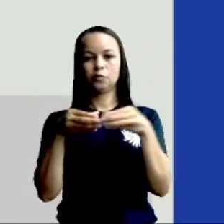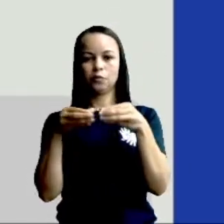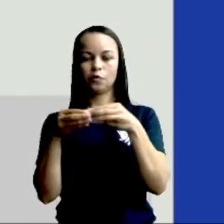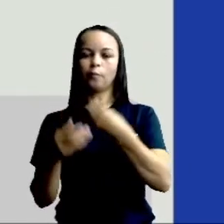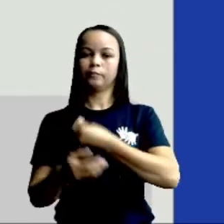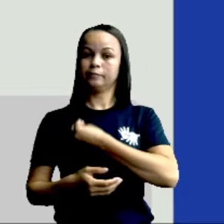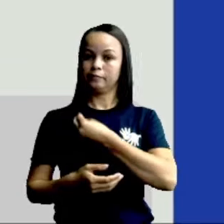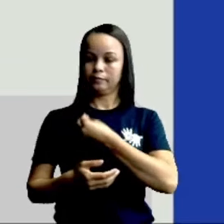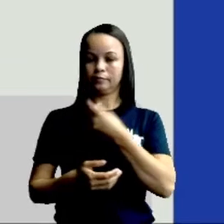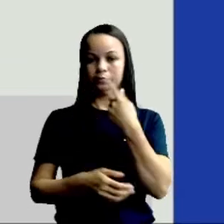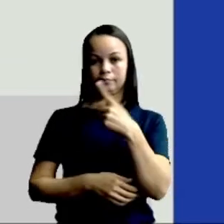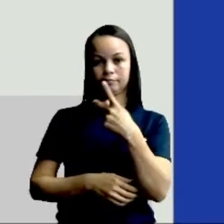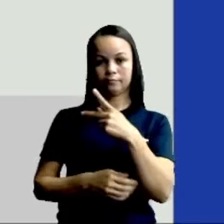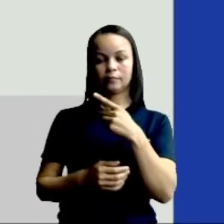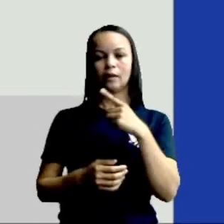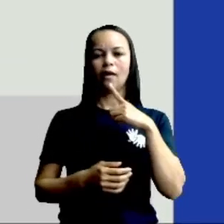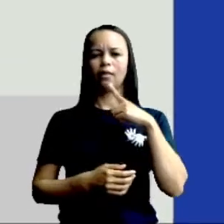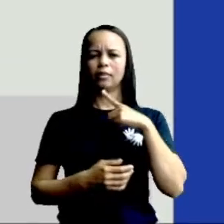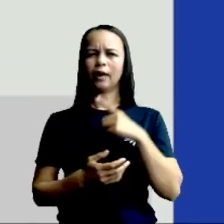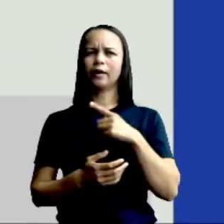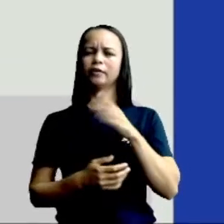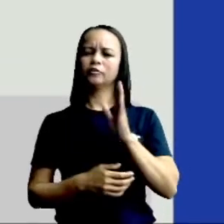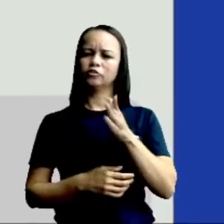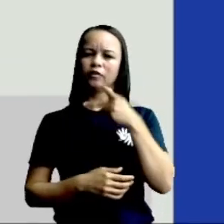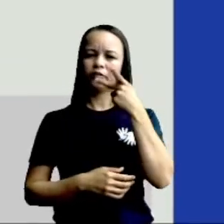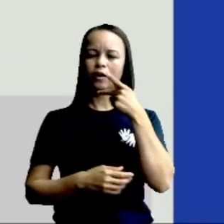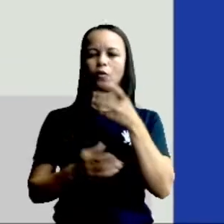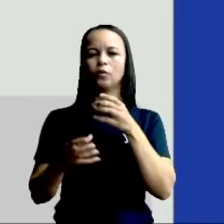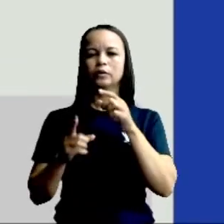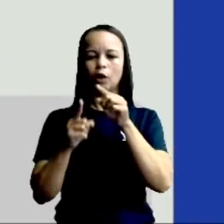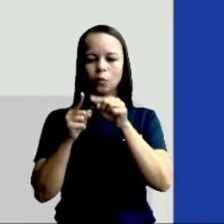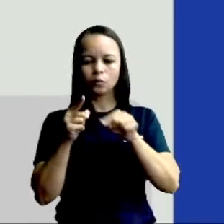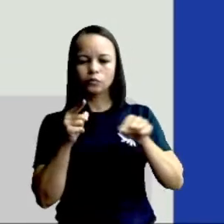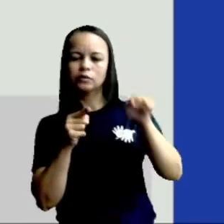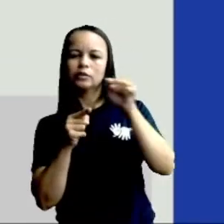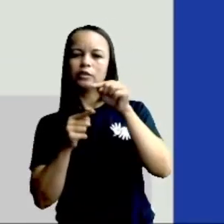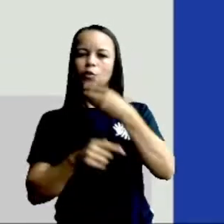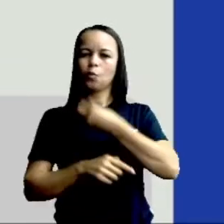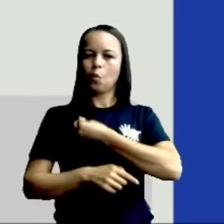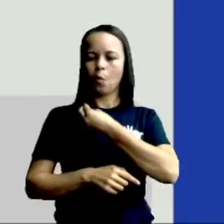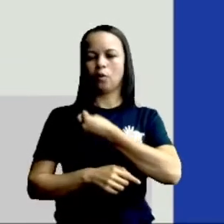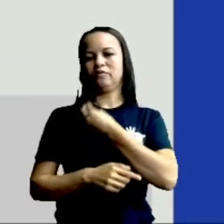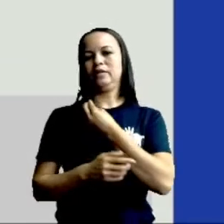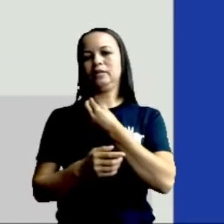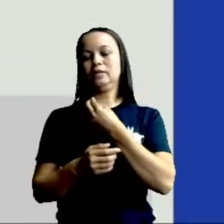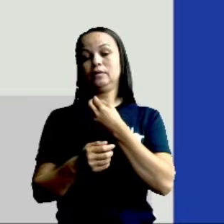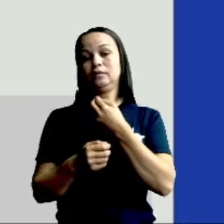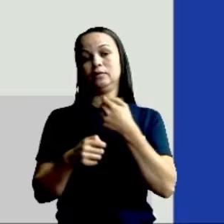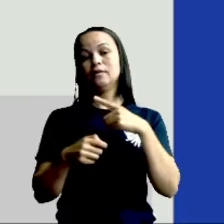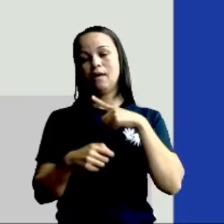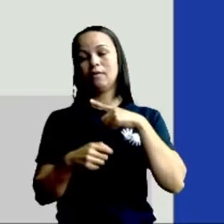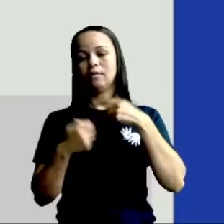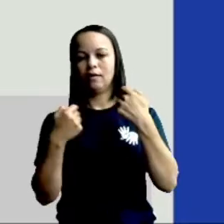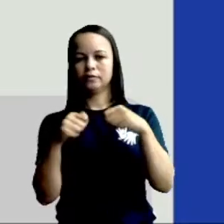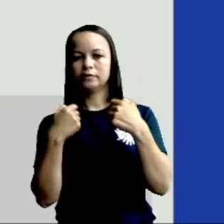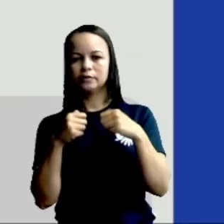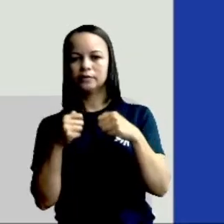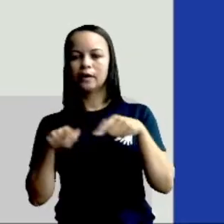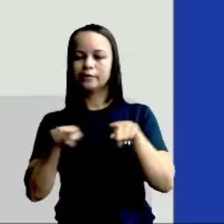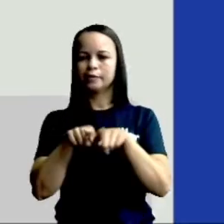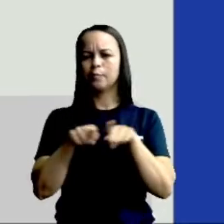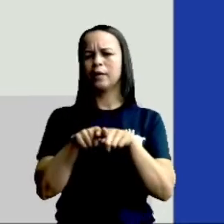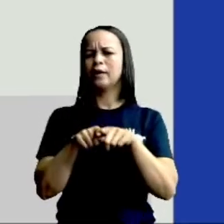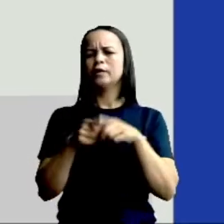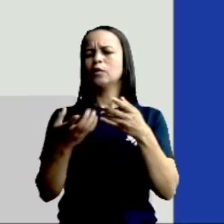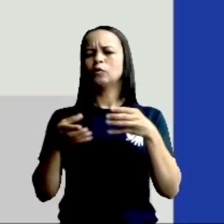tá? Eles têm, a gente já falou aqui, um ciclo de vida e tem algumas necessidades. Quais são as necessidades